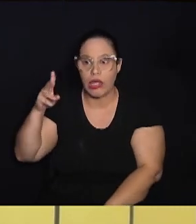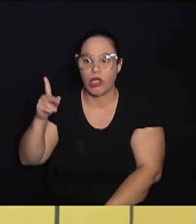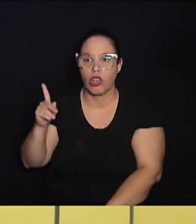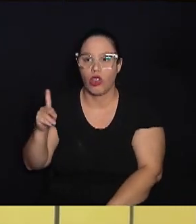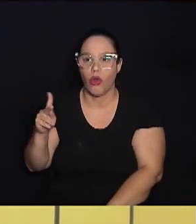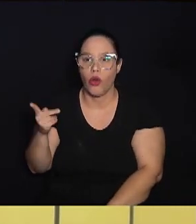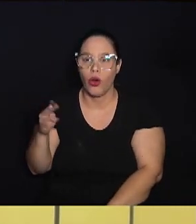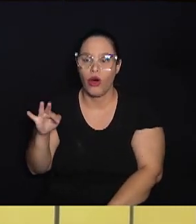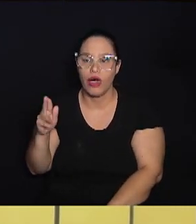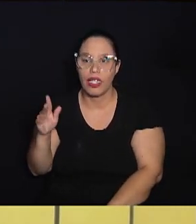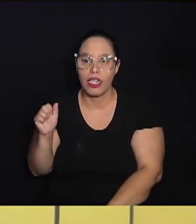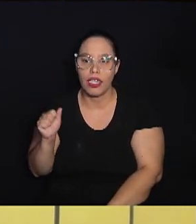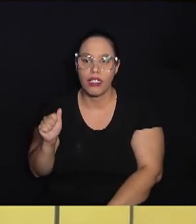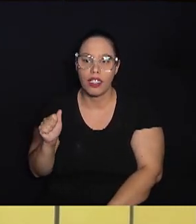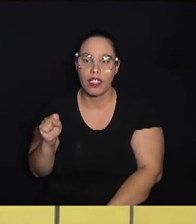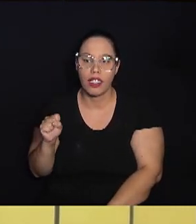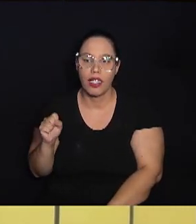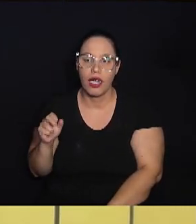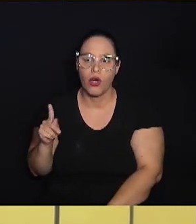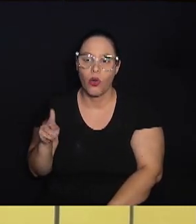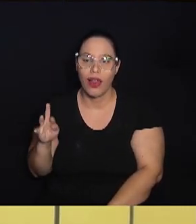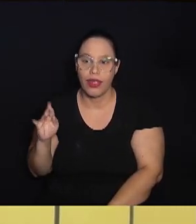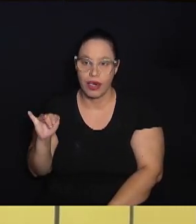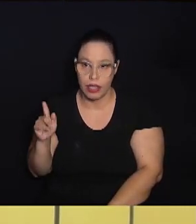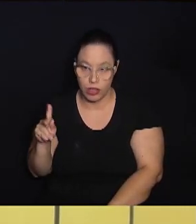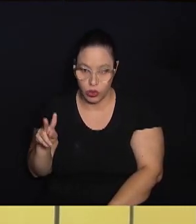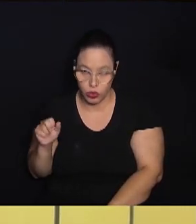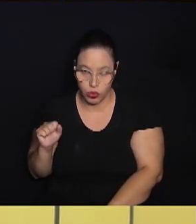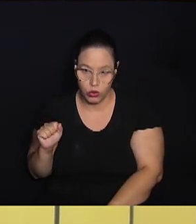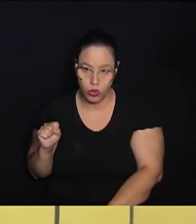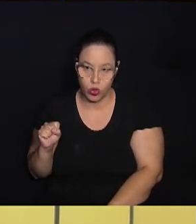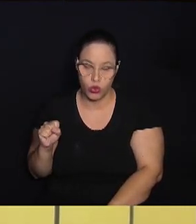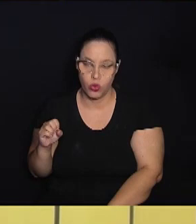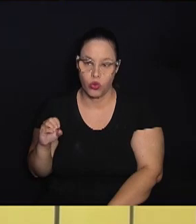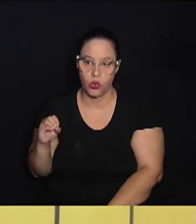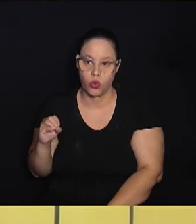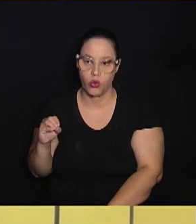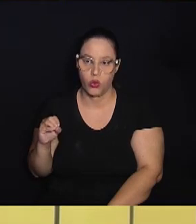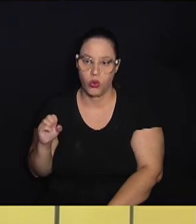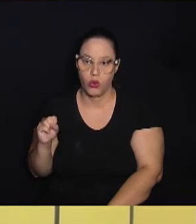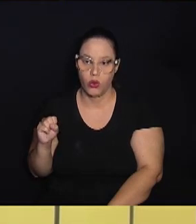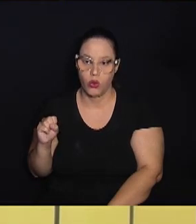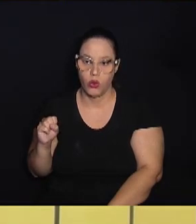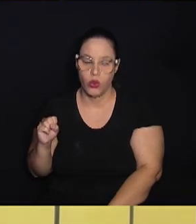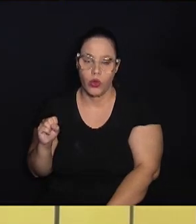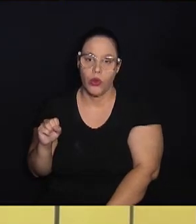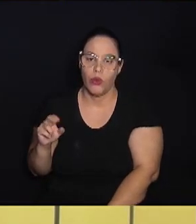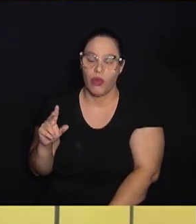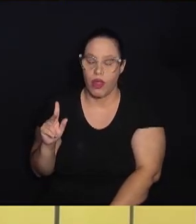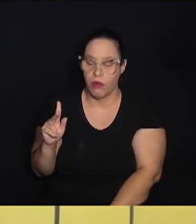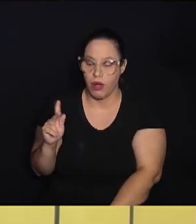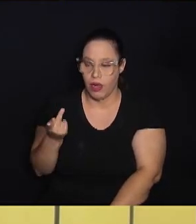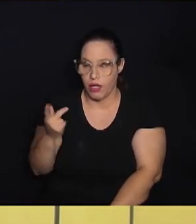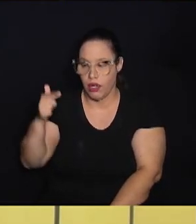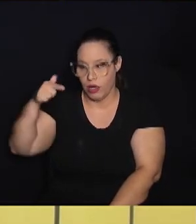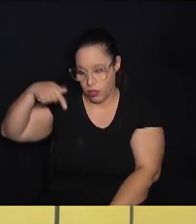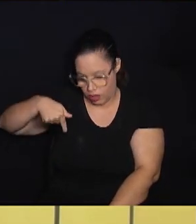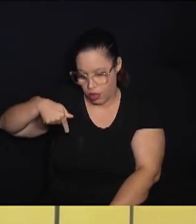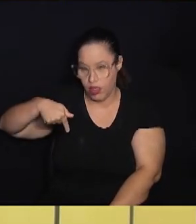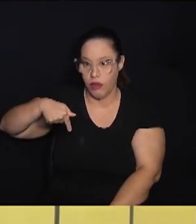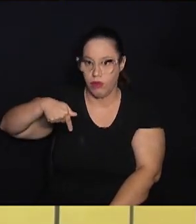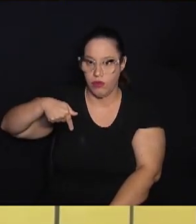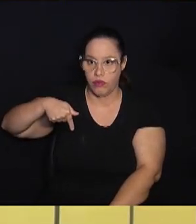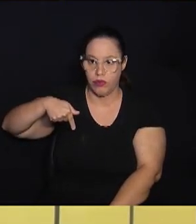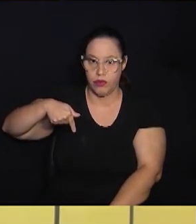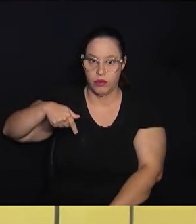como eu falei ela começa pela tira efetivamente é autod descritivo né uma história contada em quadradinhos então cada quadro é moldura uma